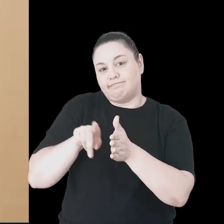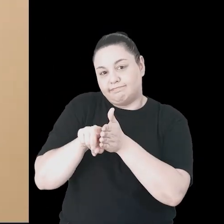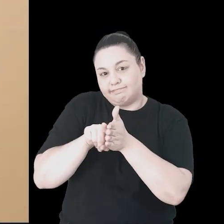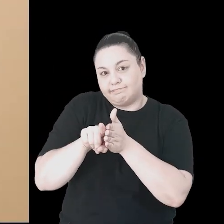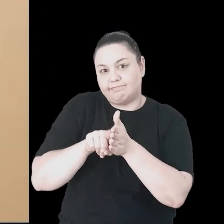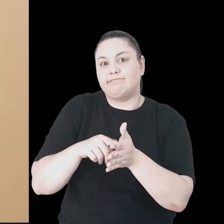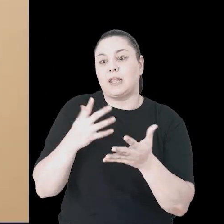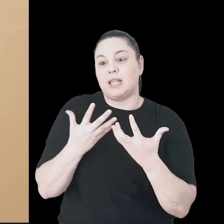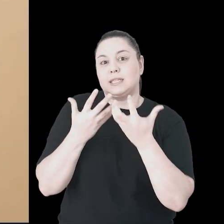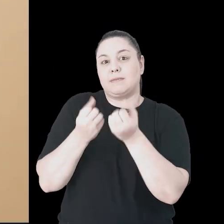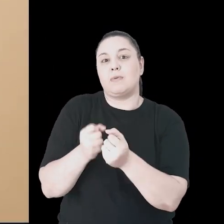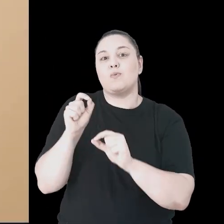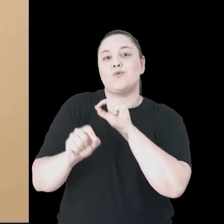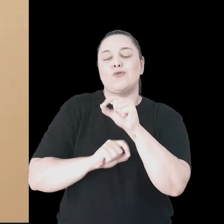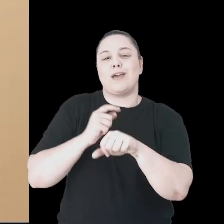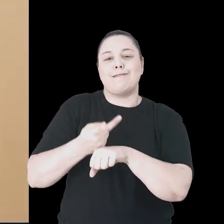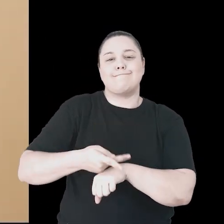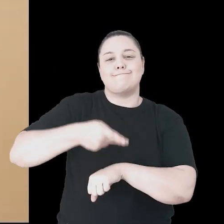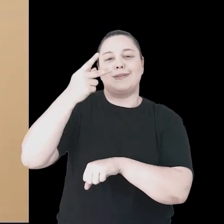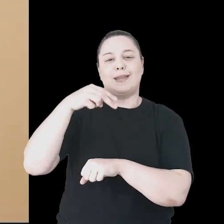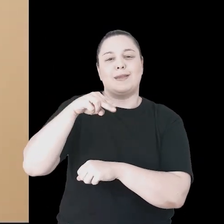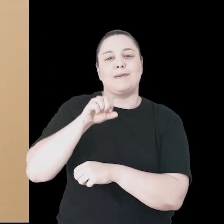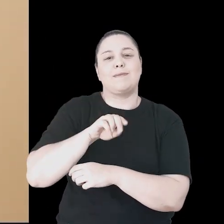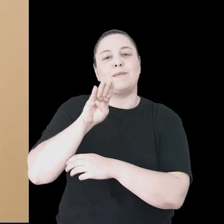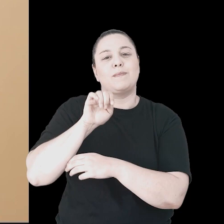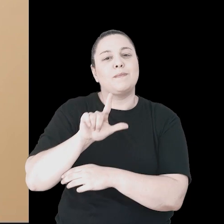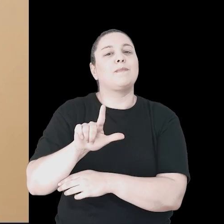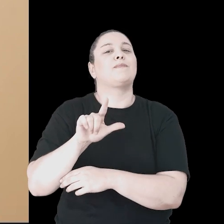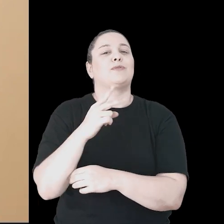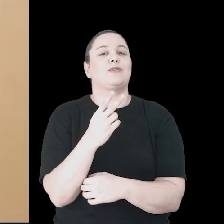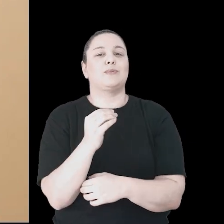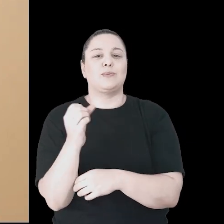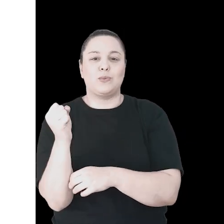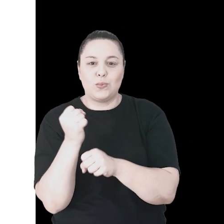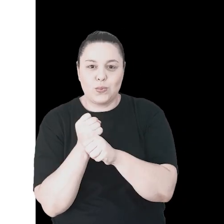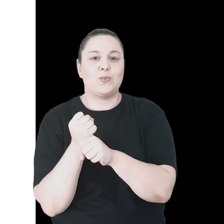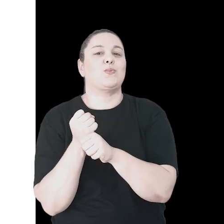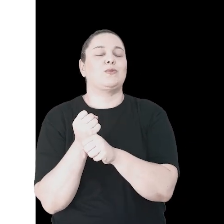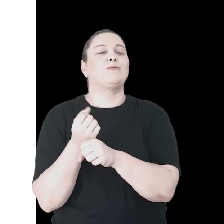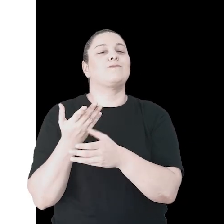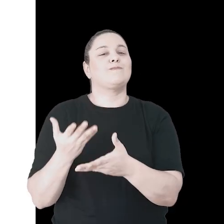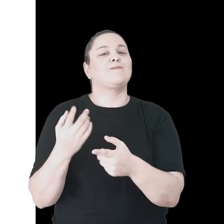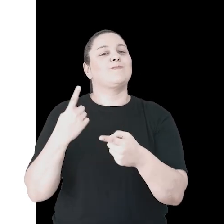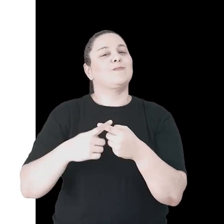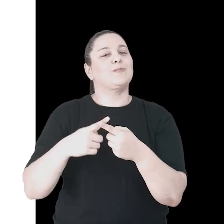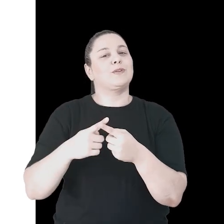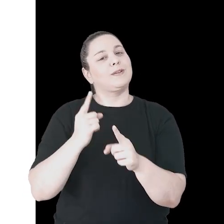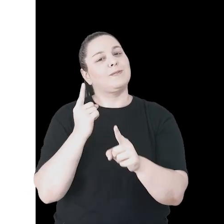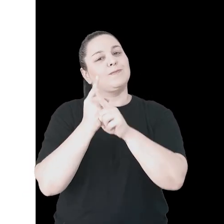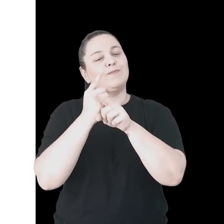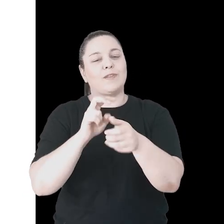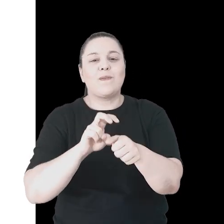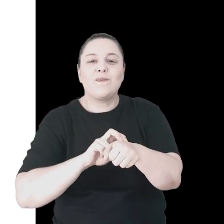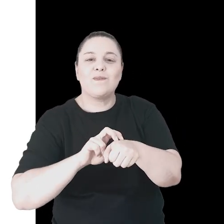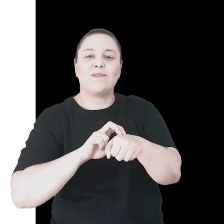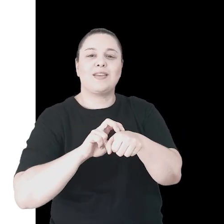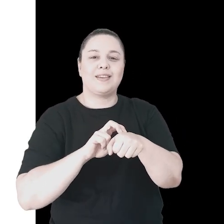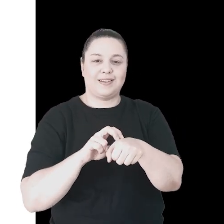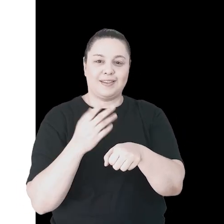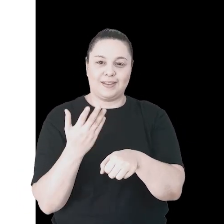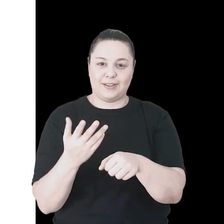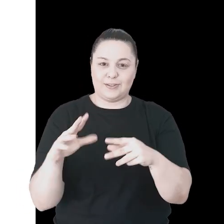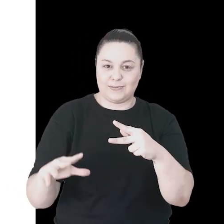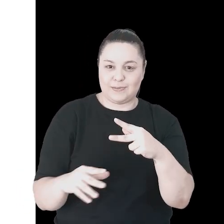Martin Kauf e Roger Tsien receberam o Prêmio Nobel de Química em 2008 pela descoberta e desenvolvimento da